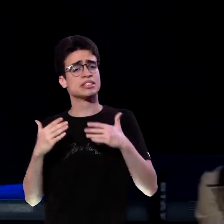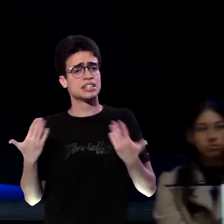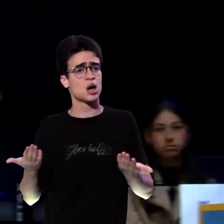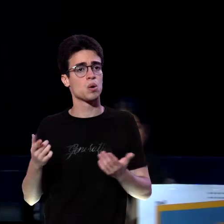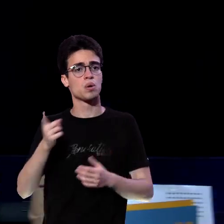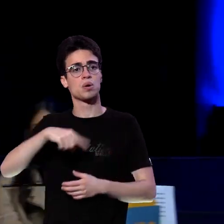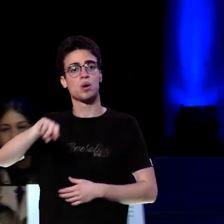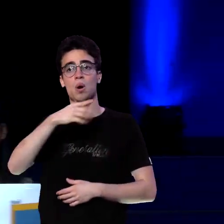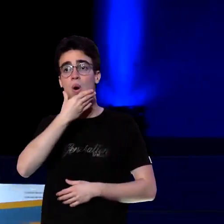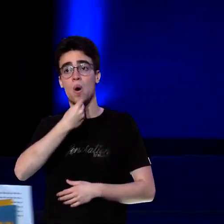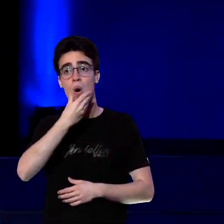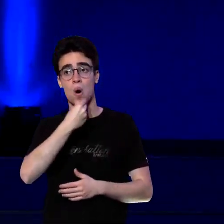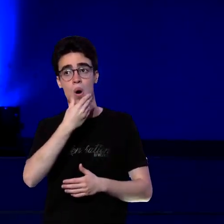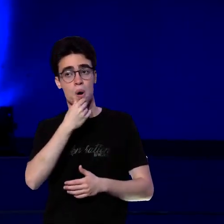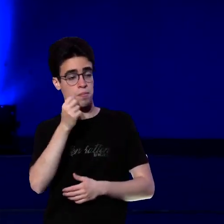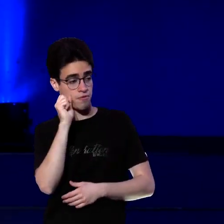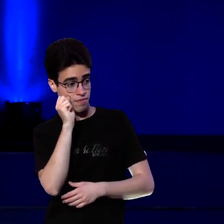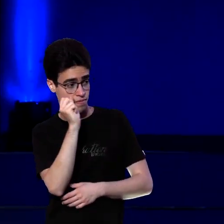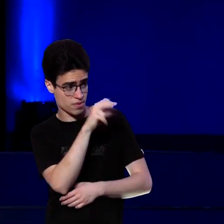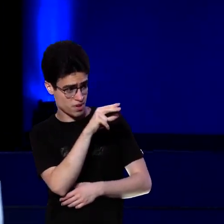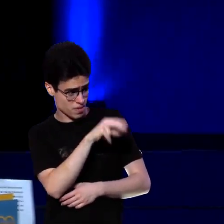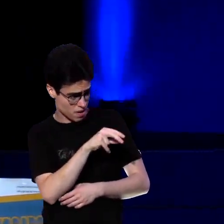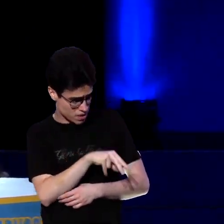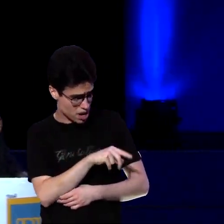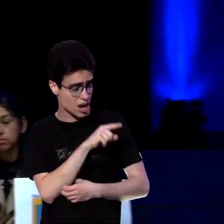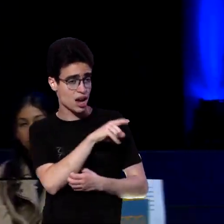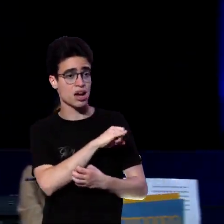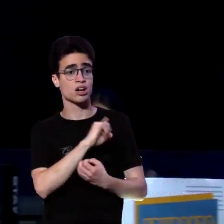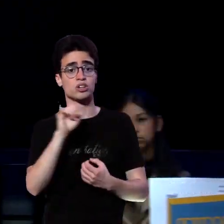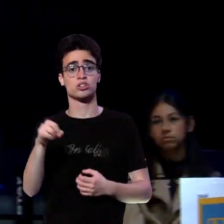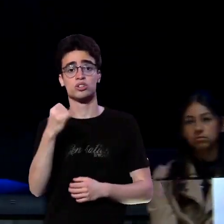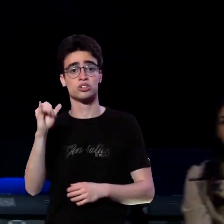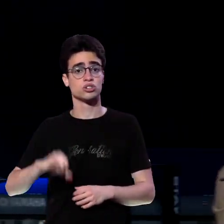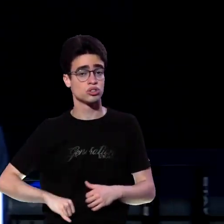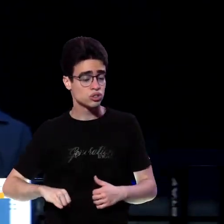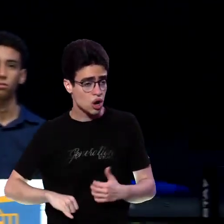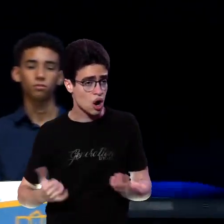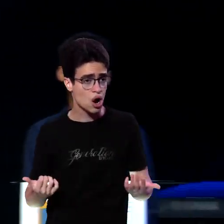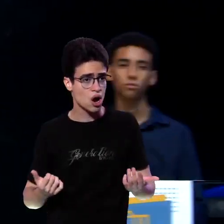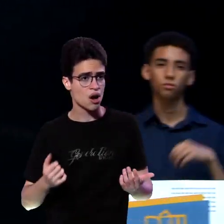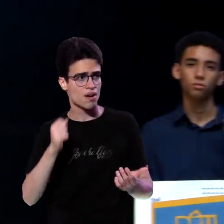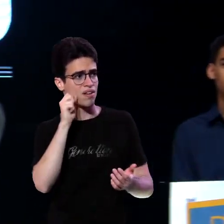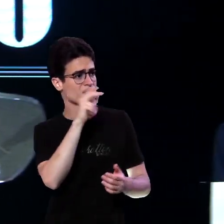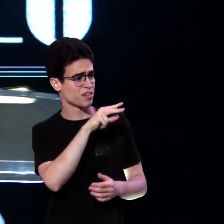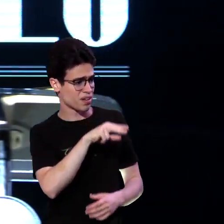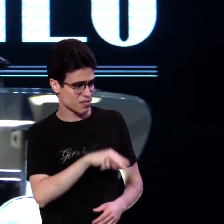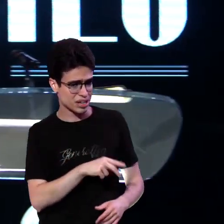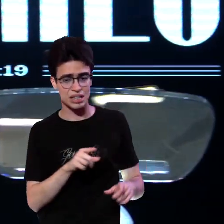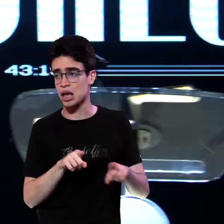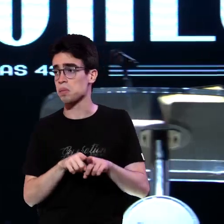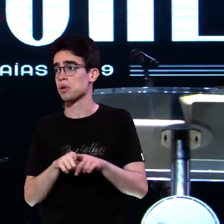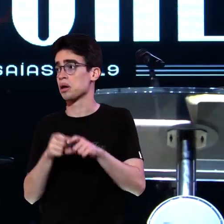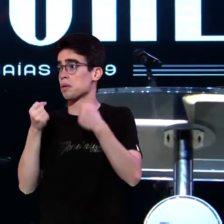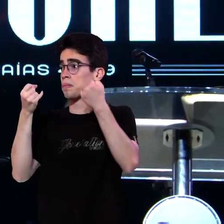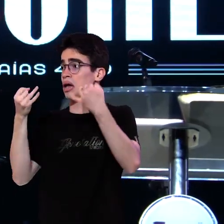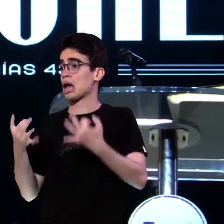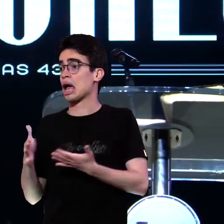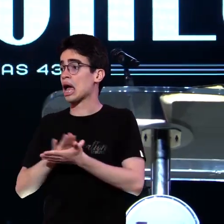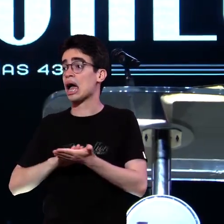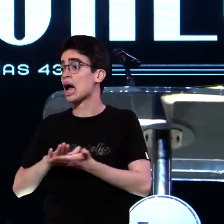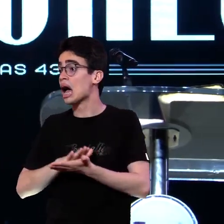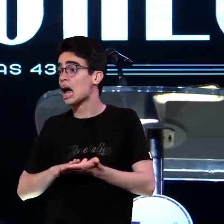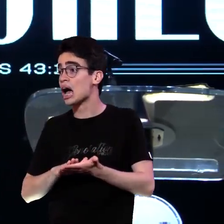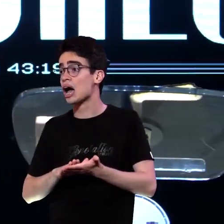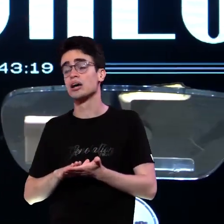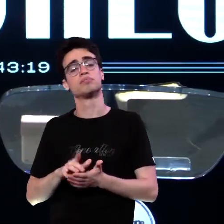os homens que viram a vida de Jó, e também não sabiam explicar o porquê Jó estava sofrendo,